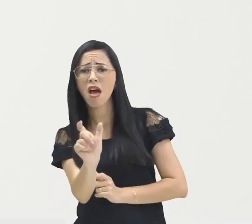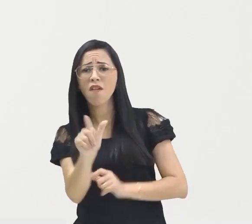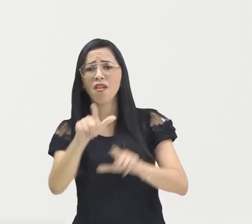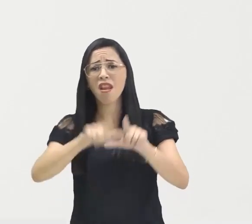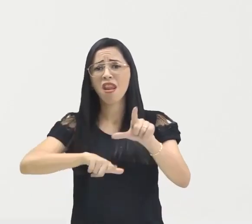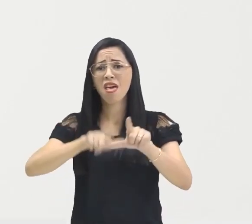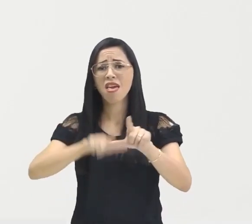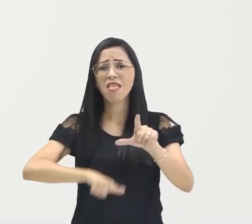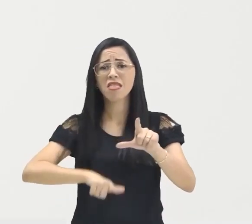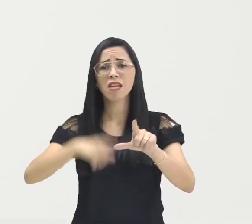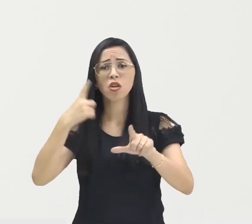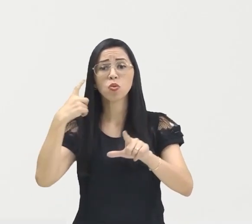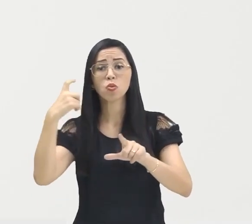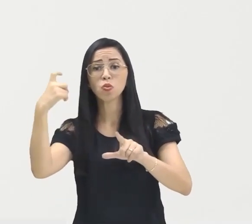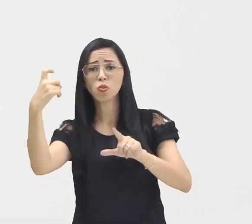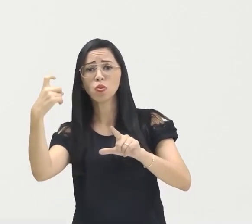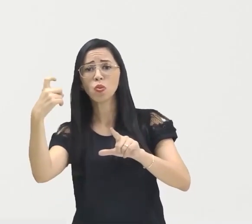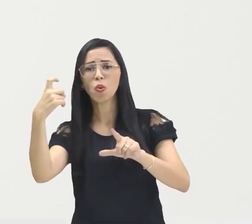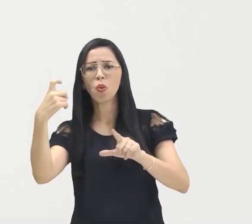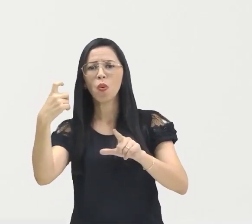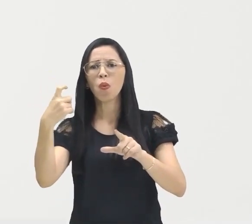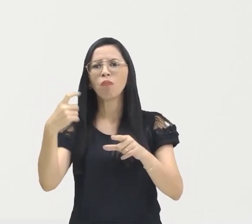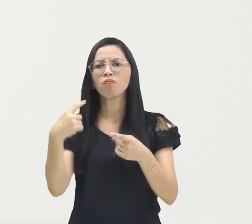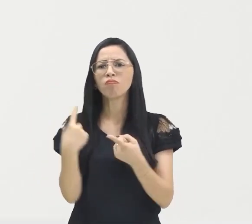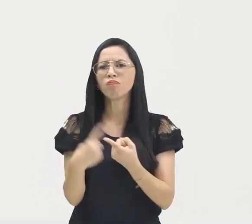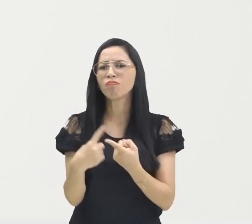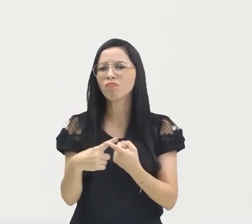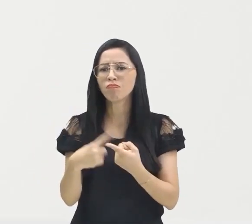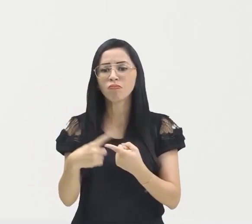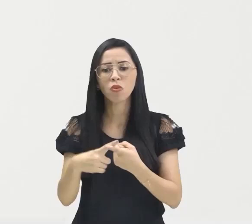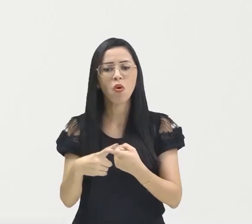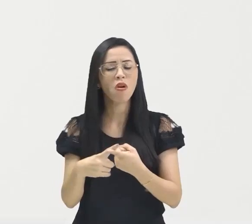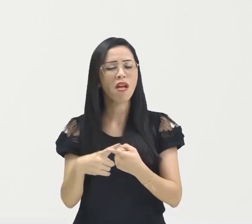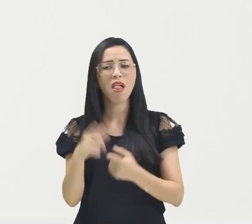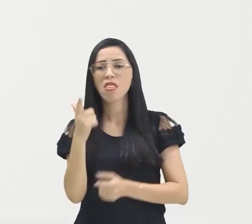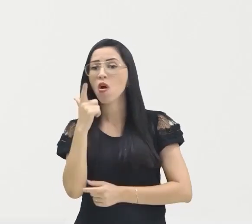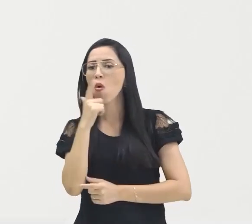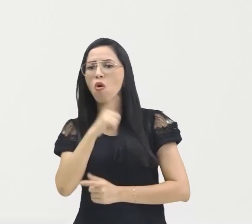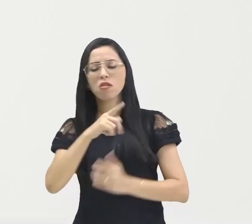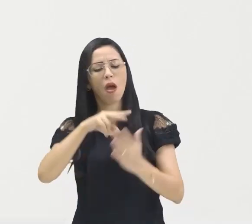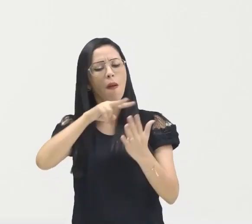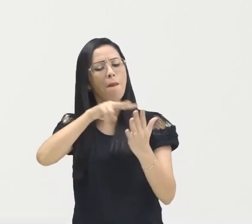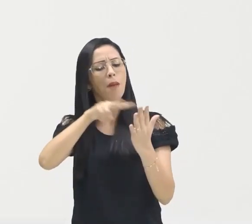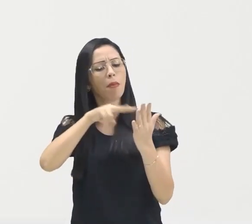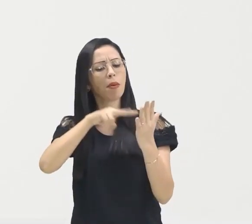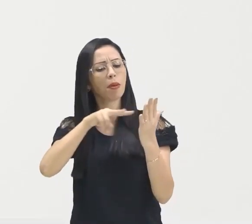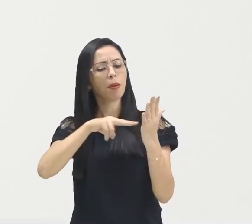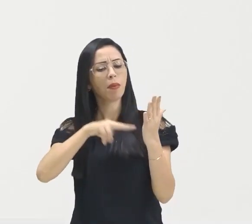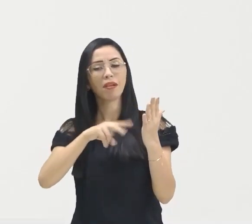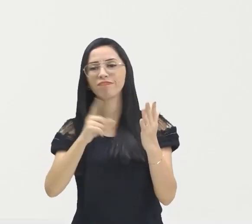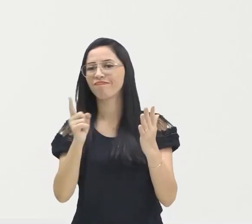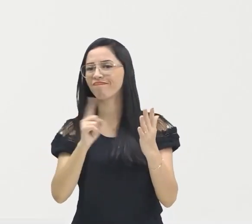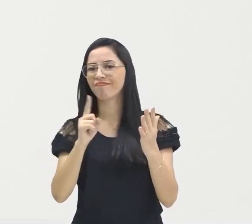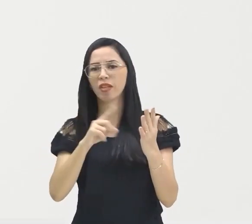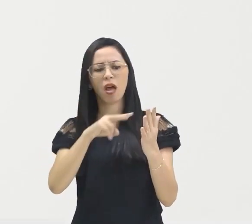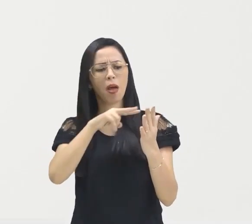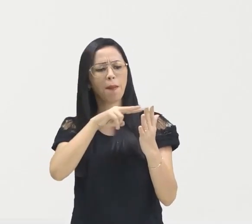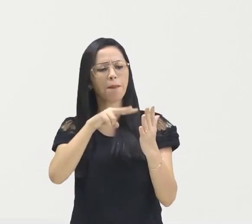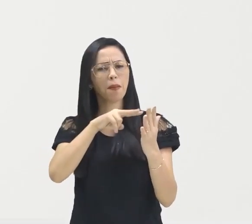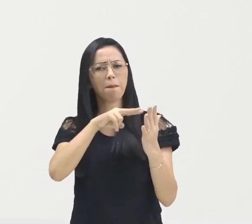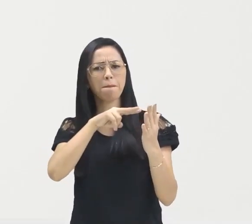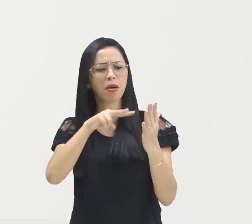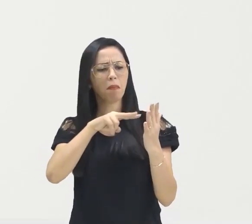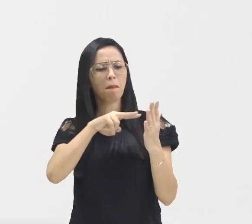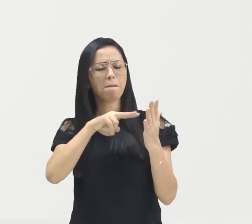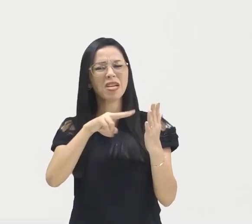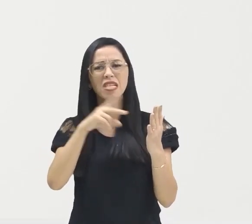velocidade de leitura que dê fluência. Eles não conseguem correlacionar. Aquilo ali